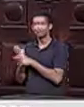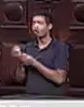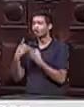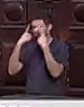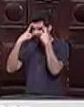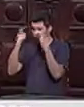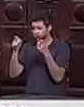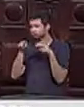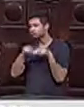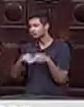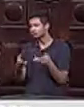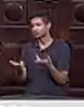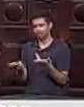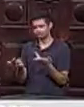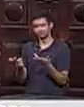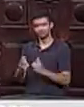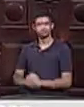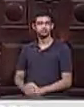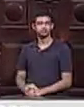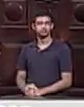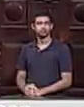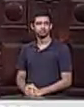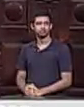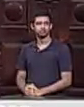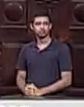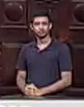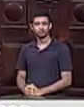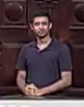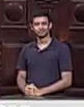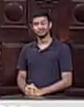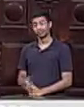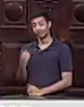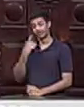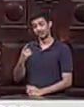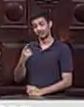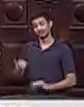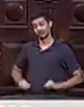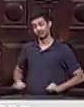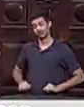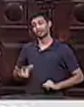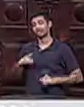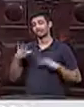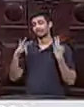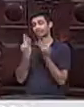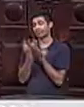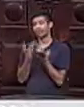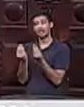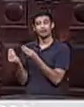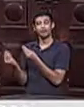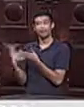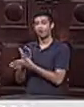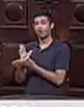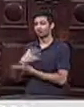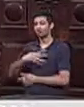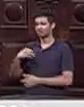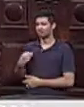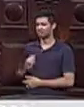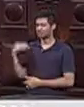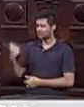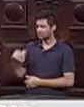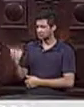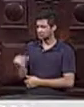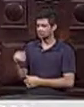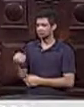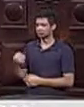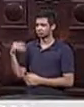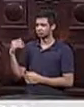violência sexual, de, infelizmente, essa tragédia humana das famílias que maltratam seus próprios filhos. Mas se